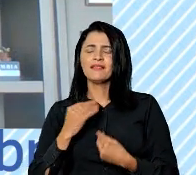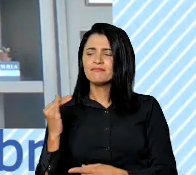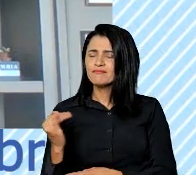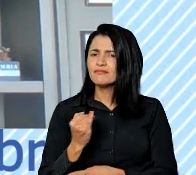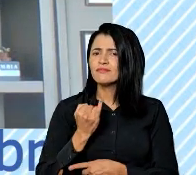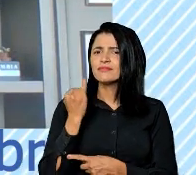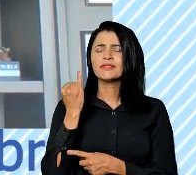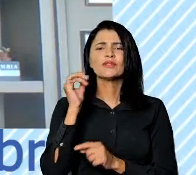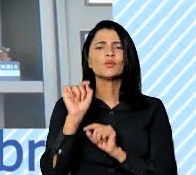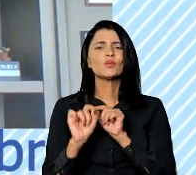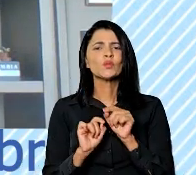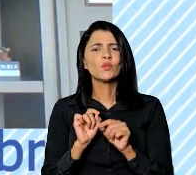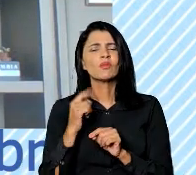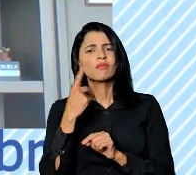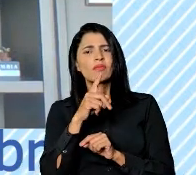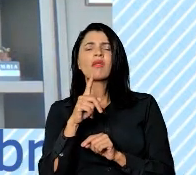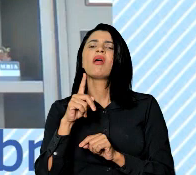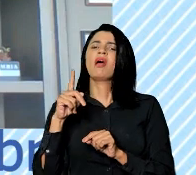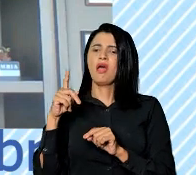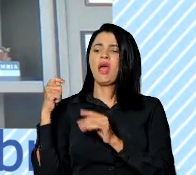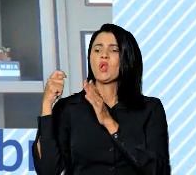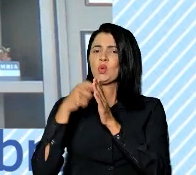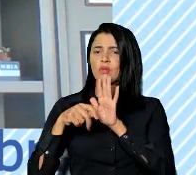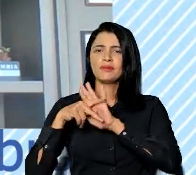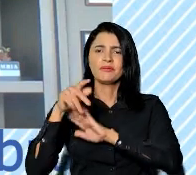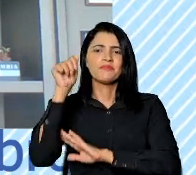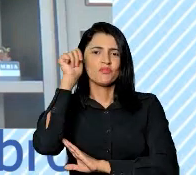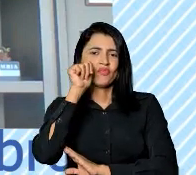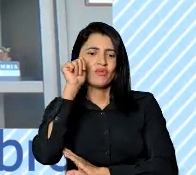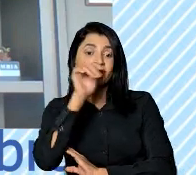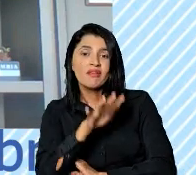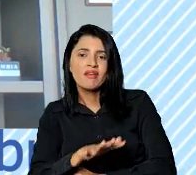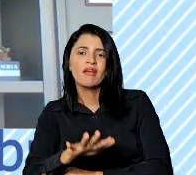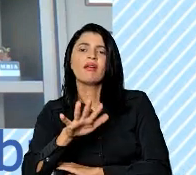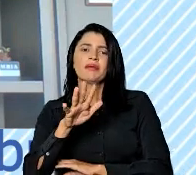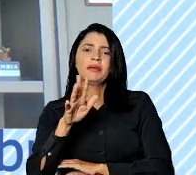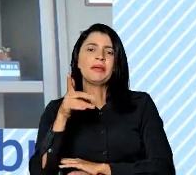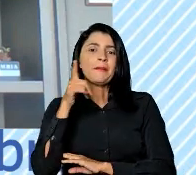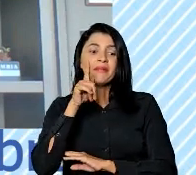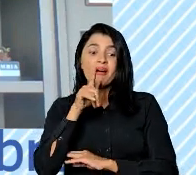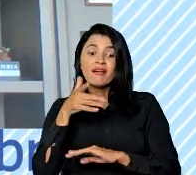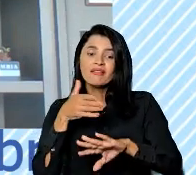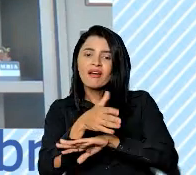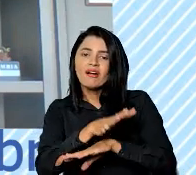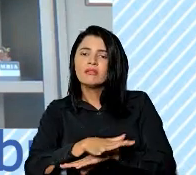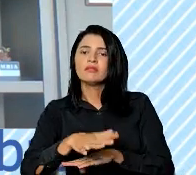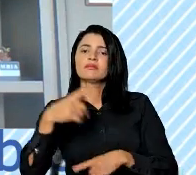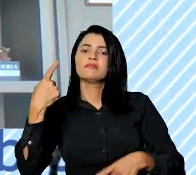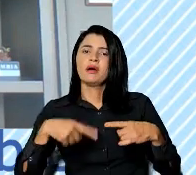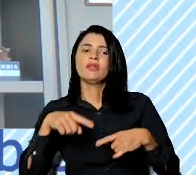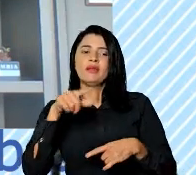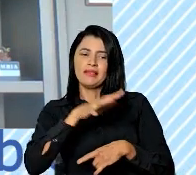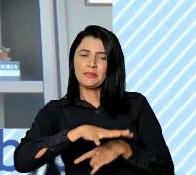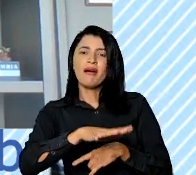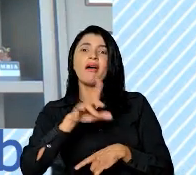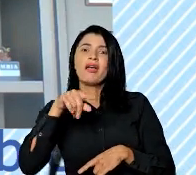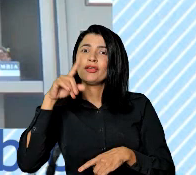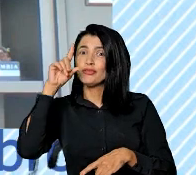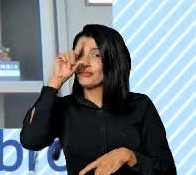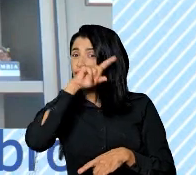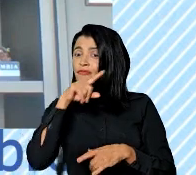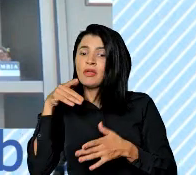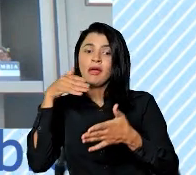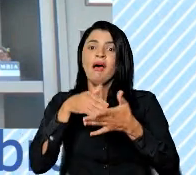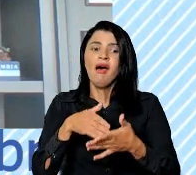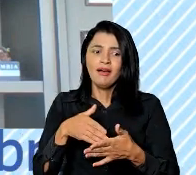é, da luta das mulheres para ocupar esse espaço que é muito difícil, os espaços de poder